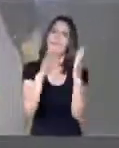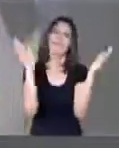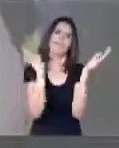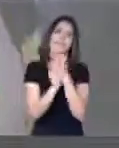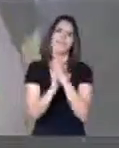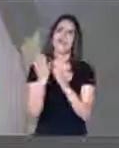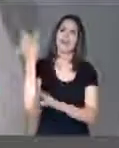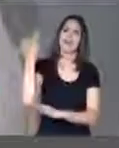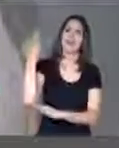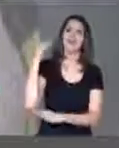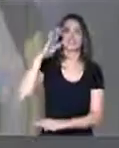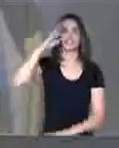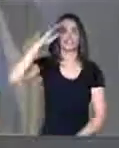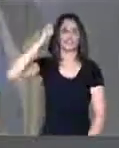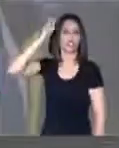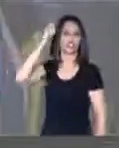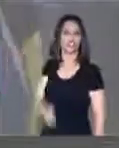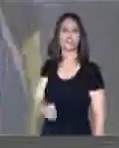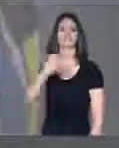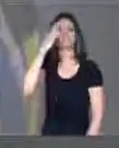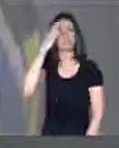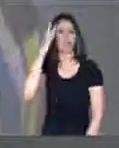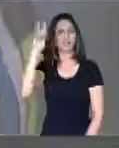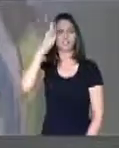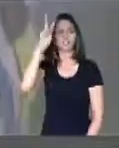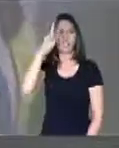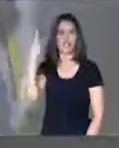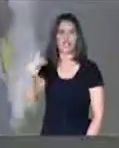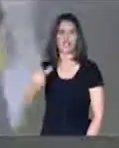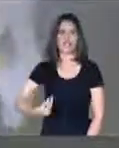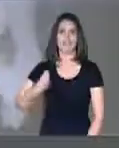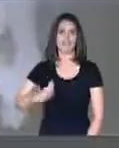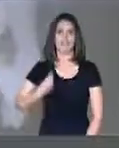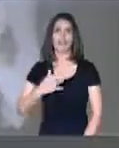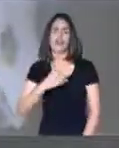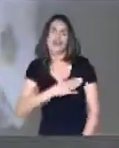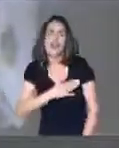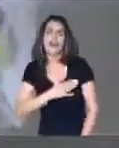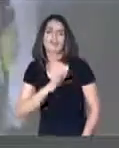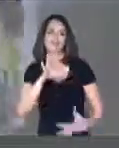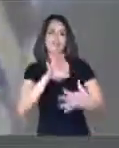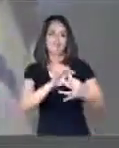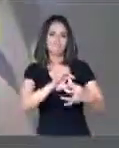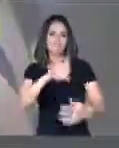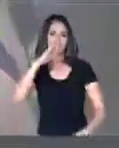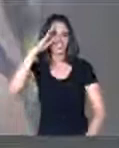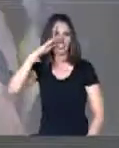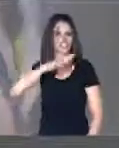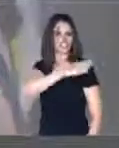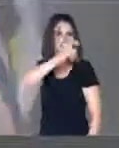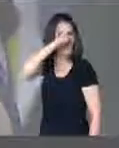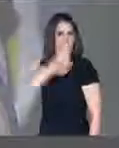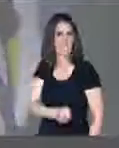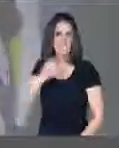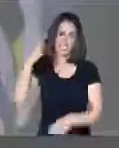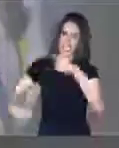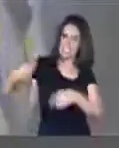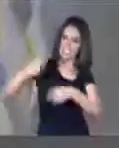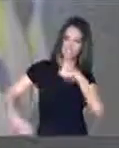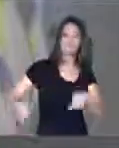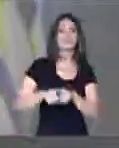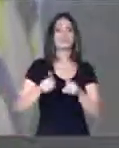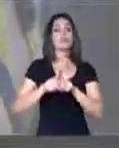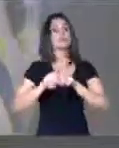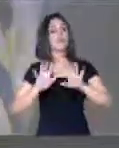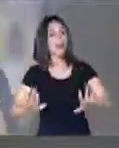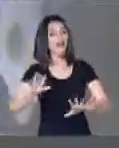processo ditatorial. E a gente sabe, pelo histórico deles, o quanto gostam de ditadura e de censura. Mas eu acho que essas vitórias, assim como a